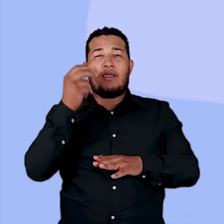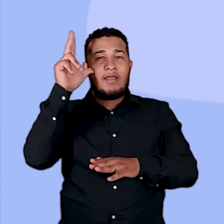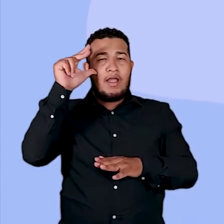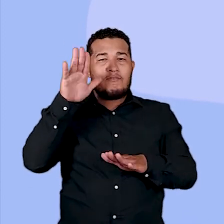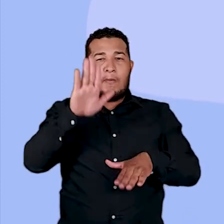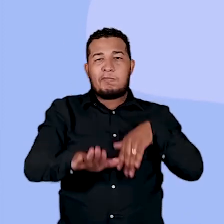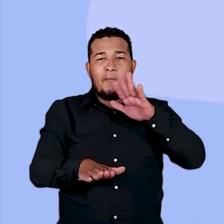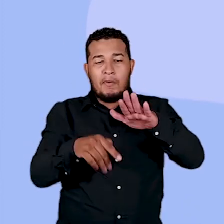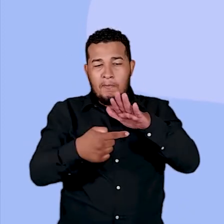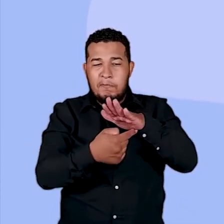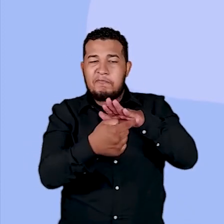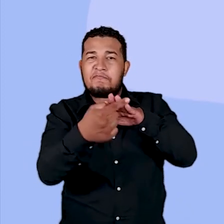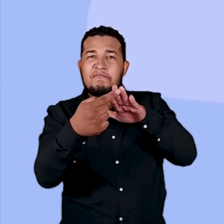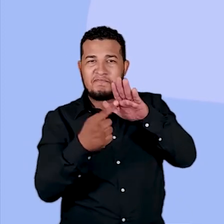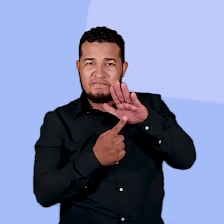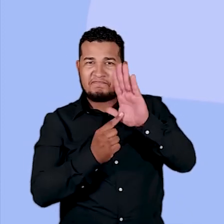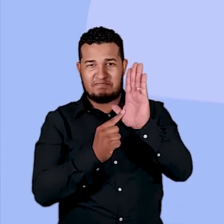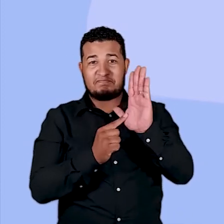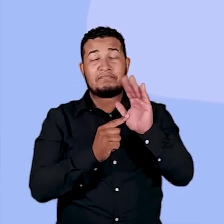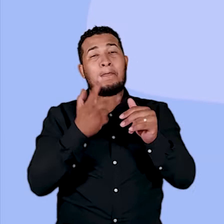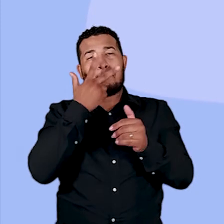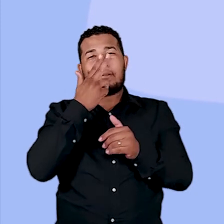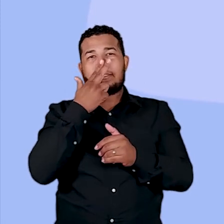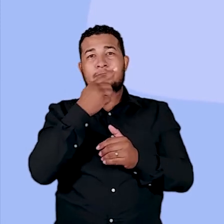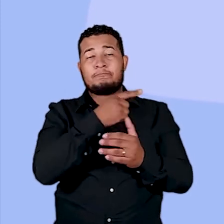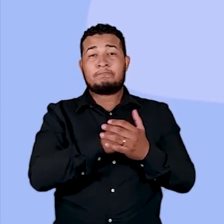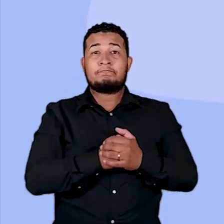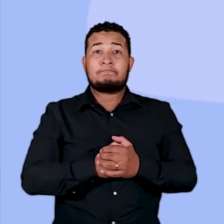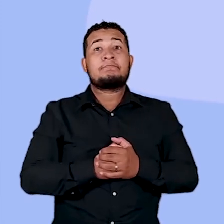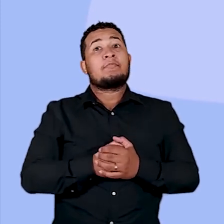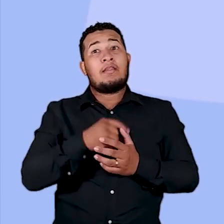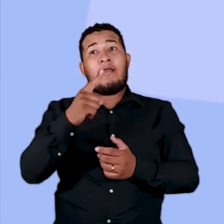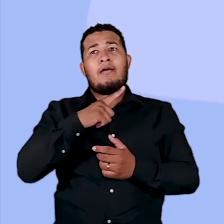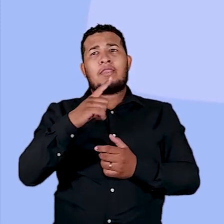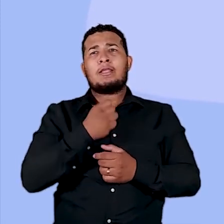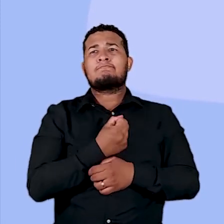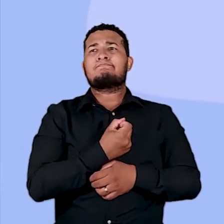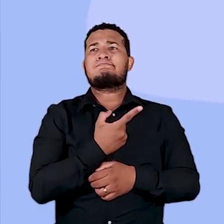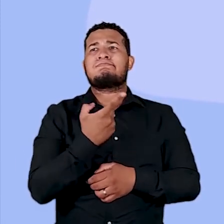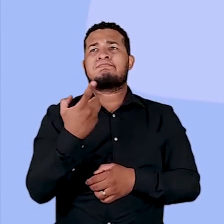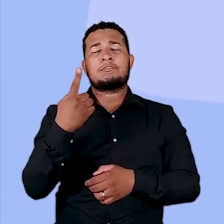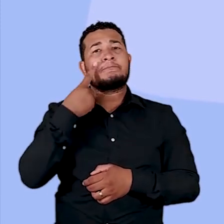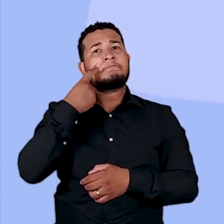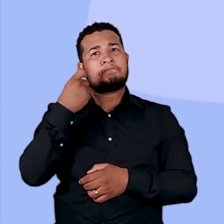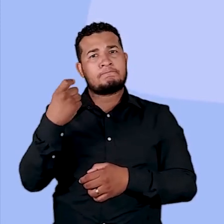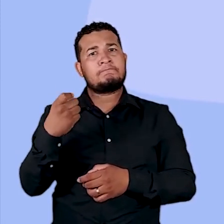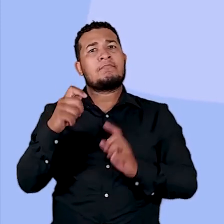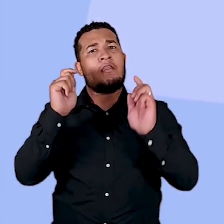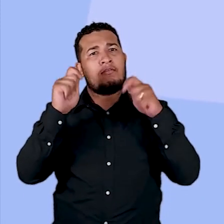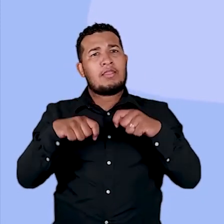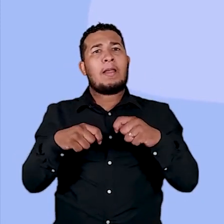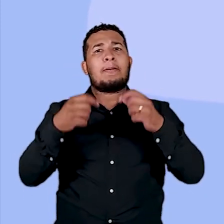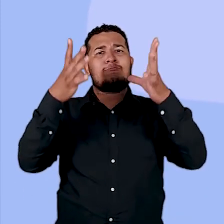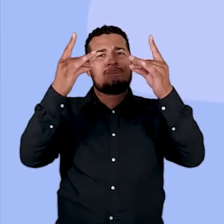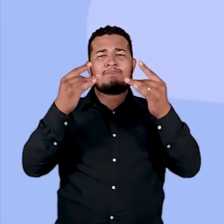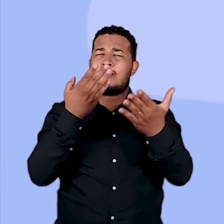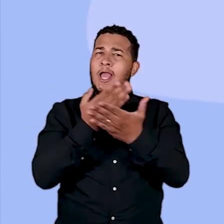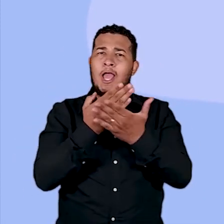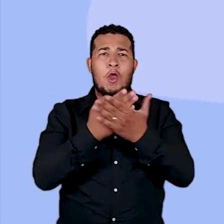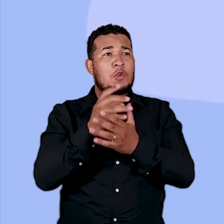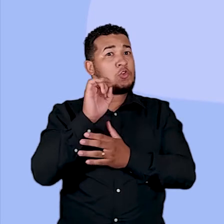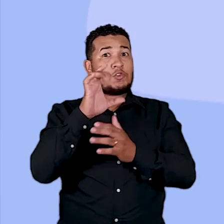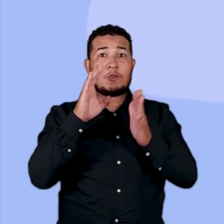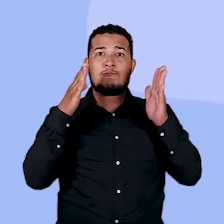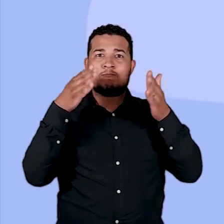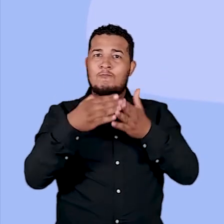Bom, esse carinha, o resistor, ele tem várias propriedades muito interessantes, que daria para fazer uma super